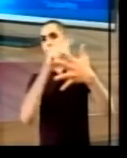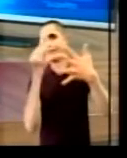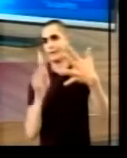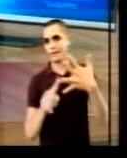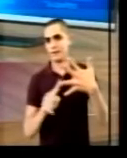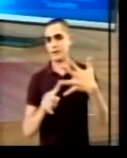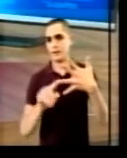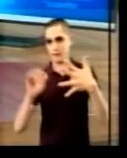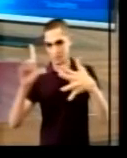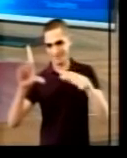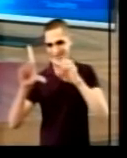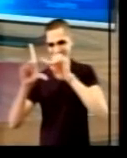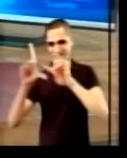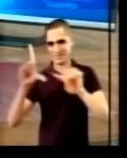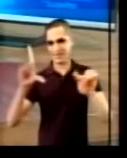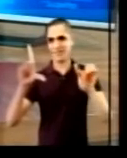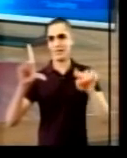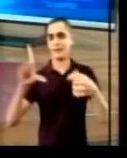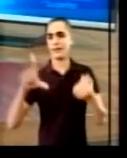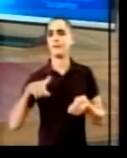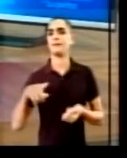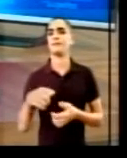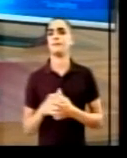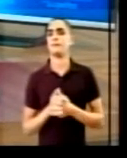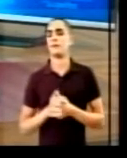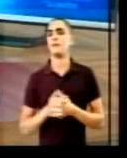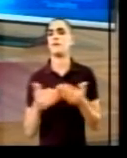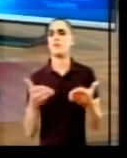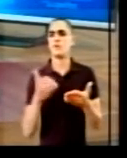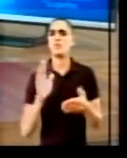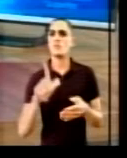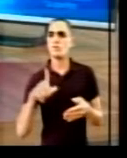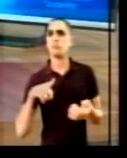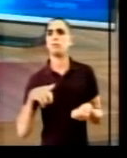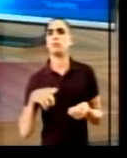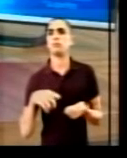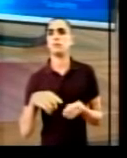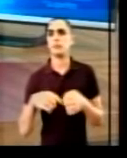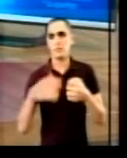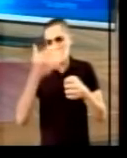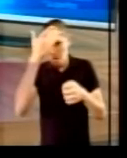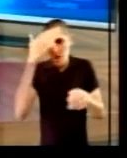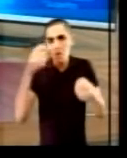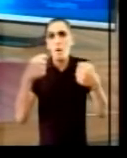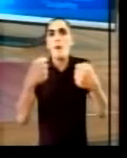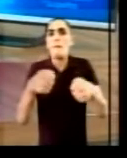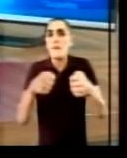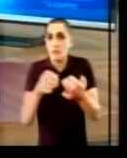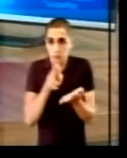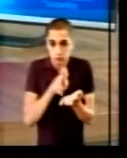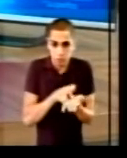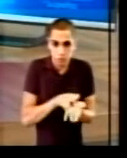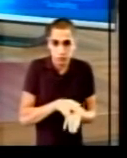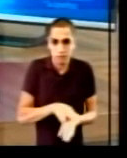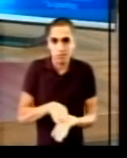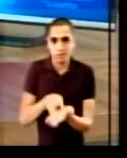hospitalização. Nós tivemos 2.056 pacientes que precisaram de hospitalização.